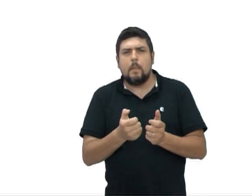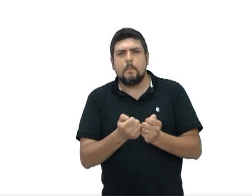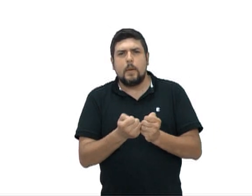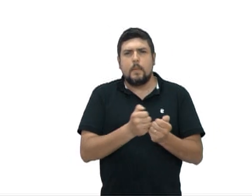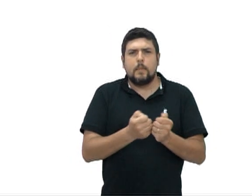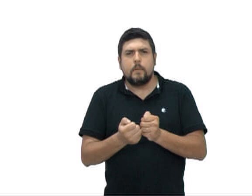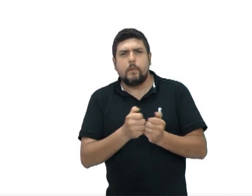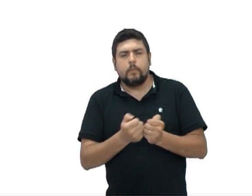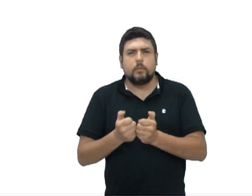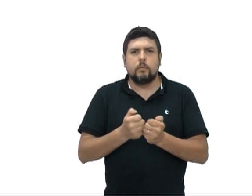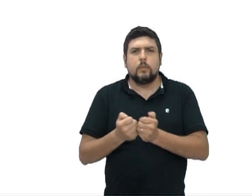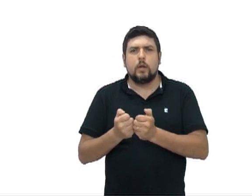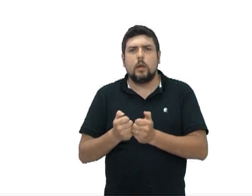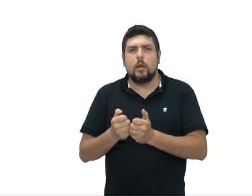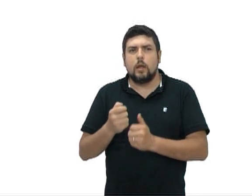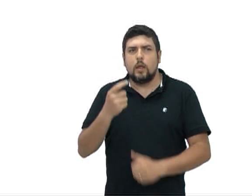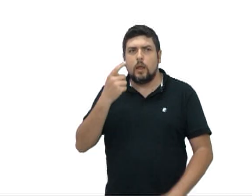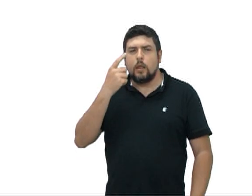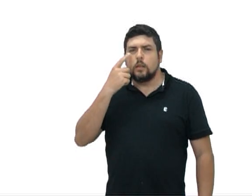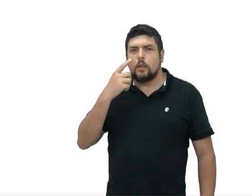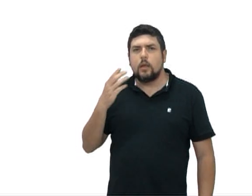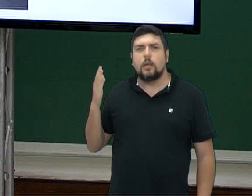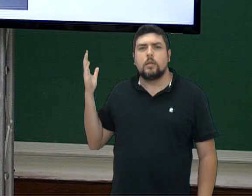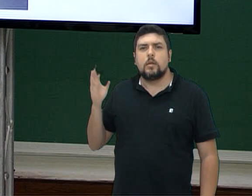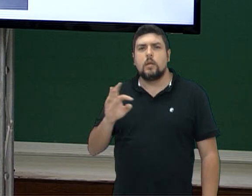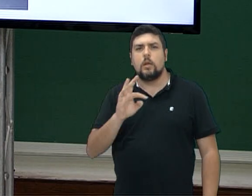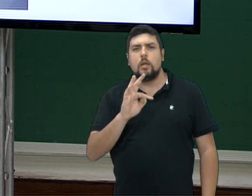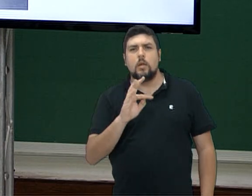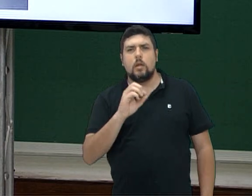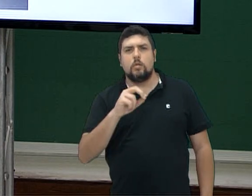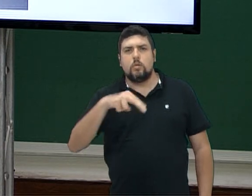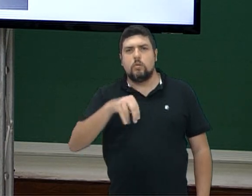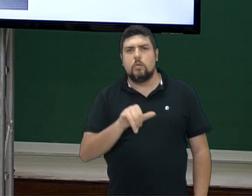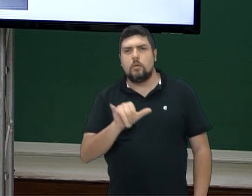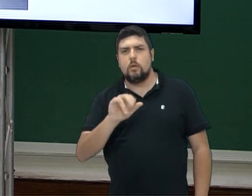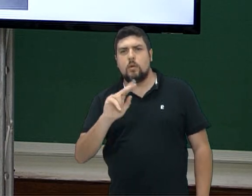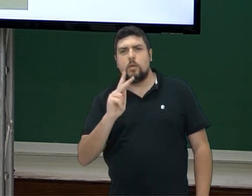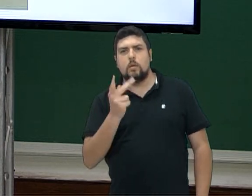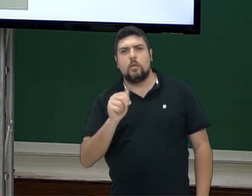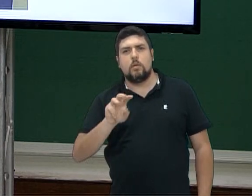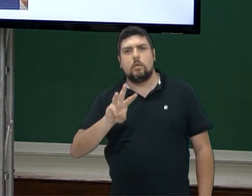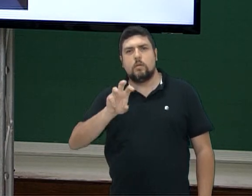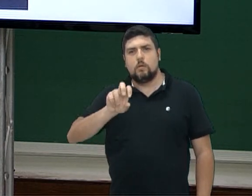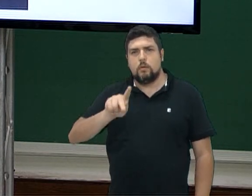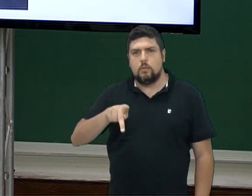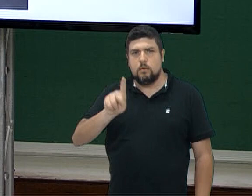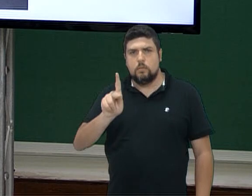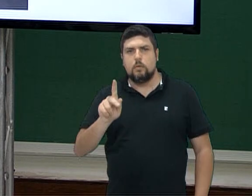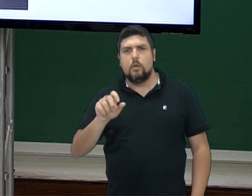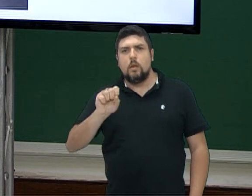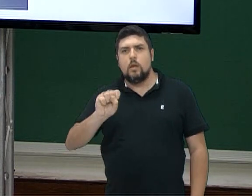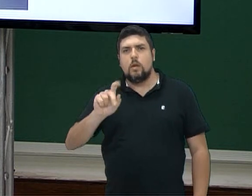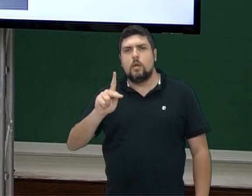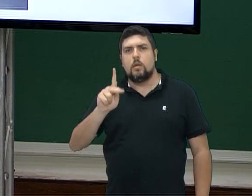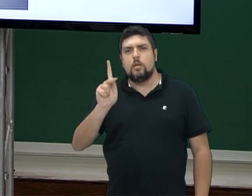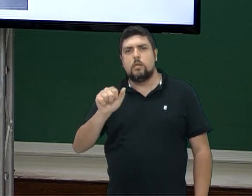tornaria o jogo de videogame mais vendido e popular no mundo naquele período. Tá? Então, os mais velhos vão lembrar, provavelmente já